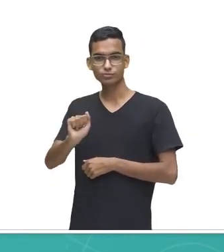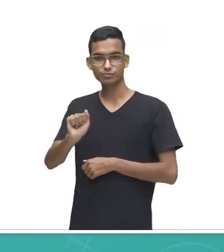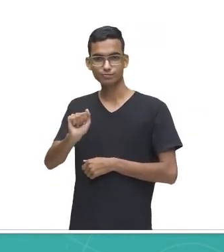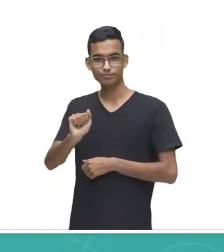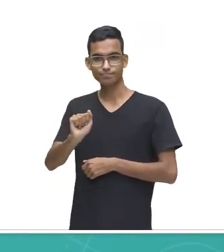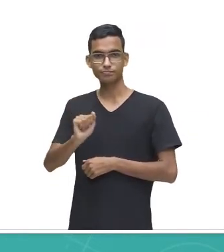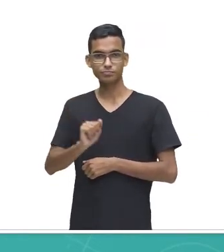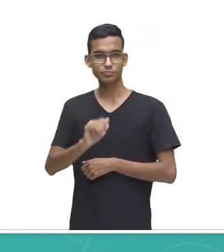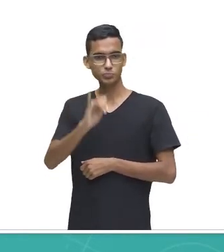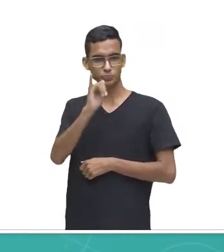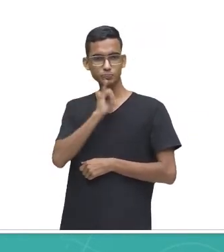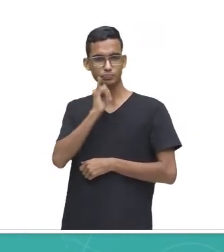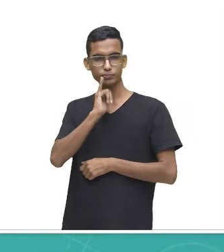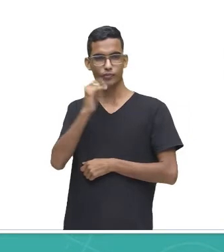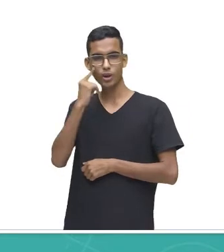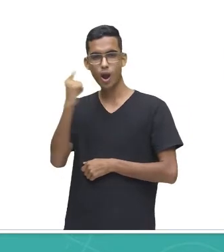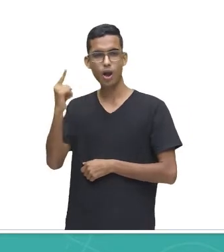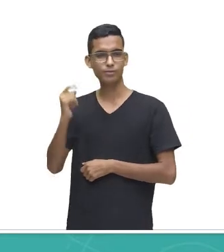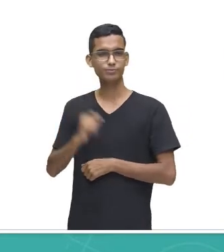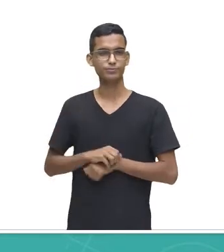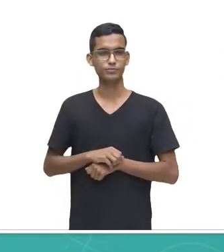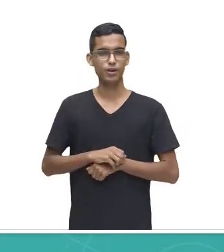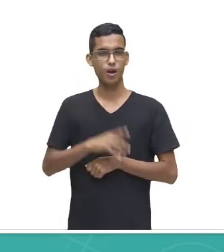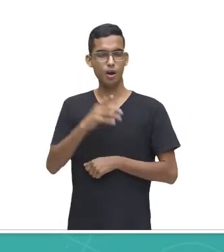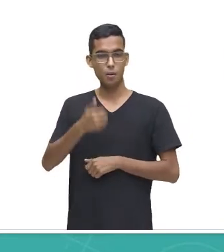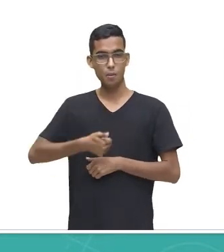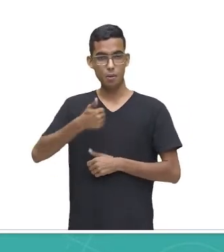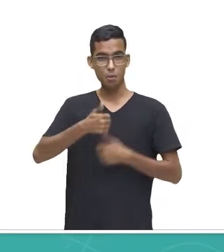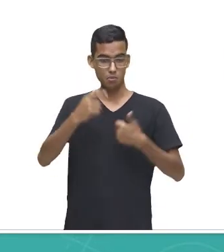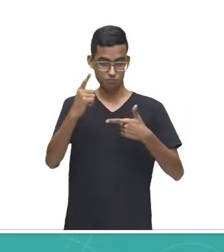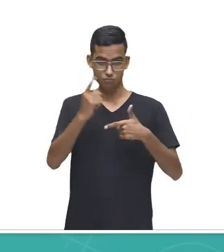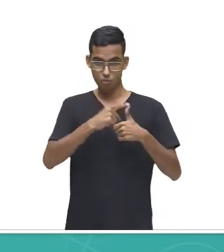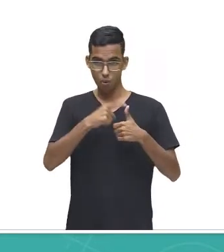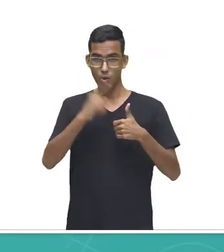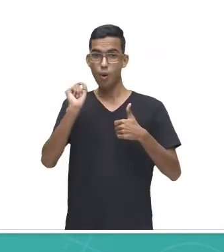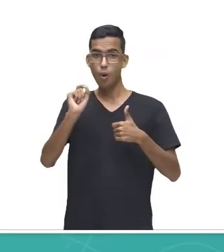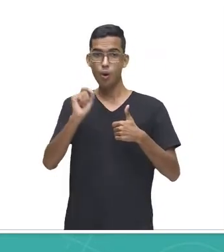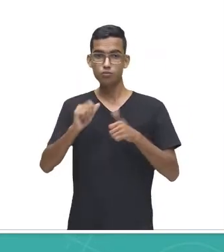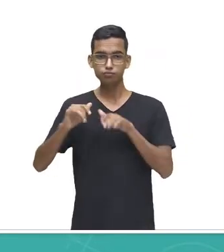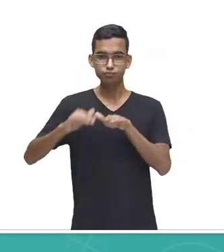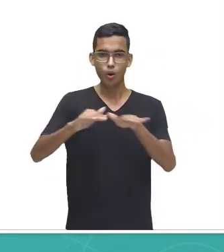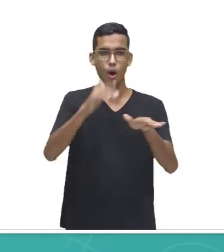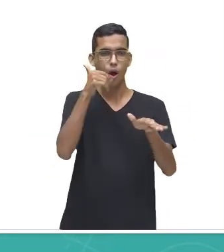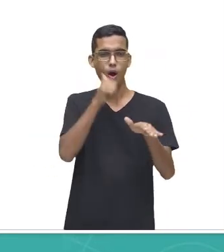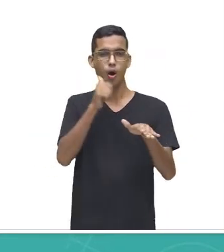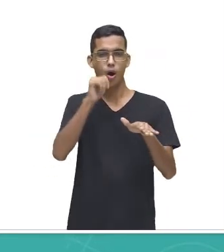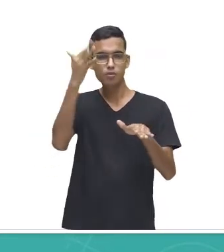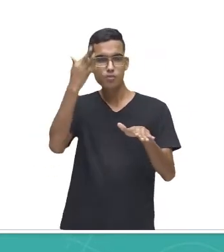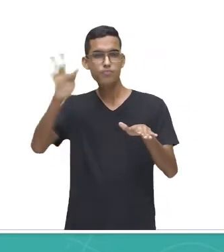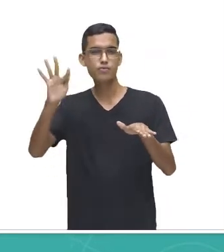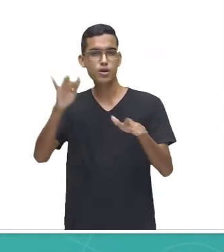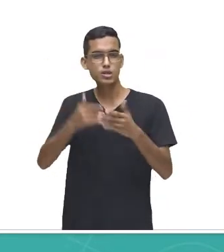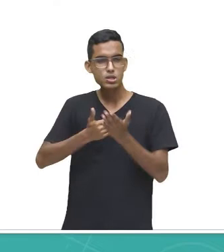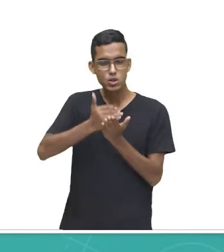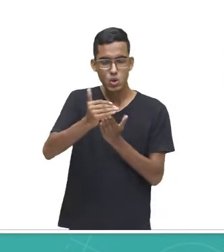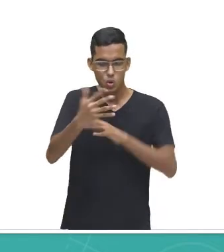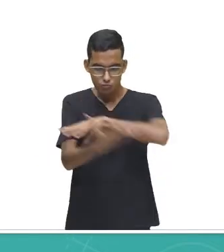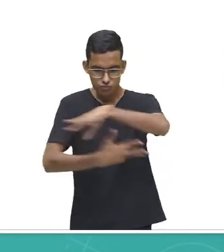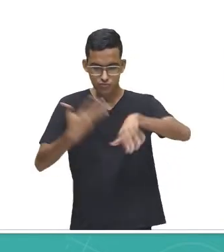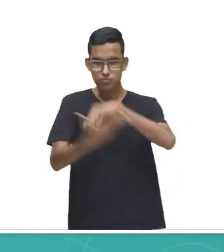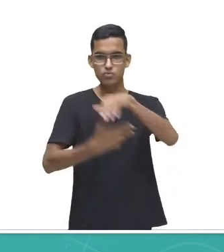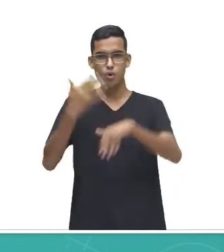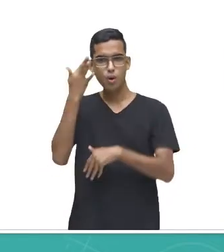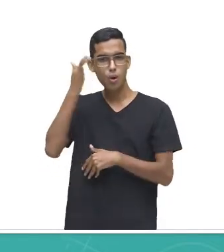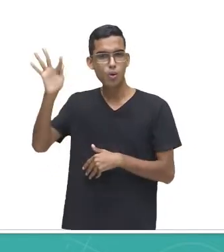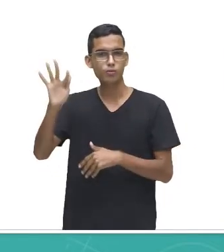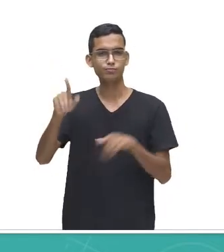de paradigmas. A Marcha das Mulheres na França, que deu início à Revolução Francesa, né? O movimento